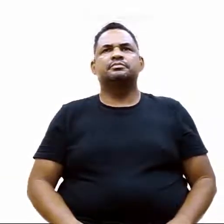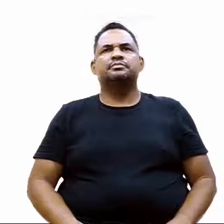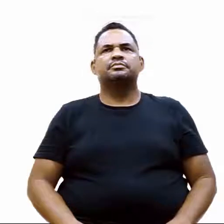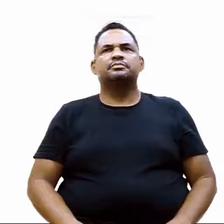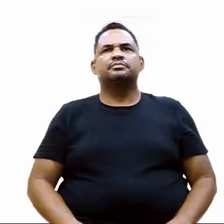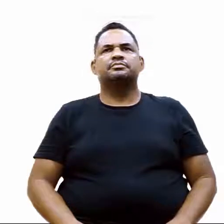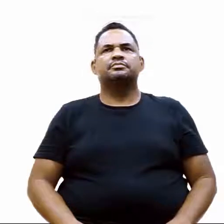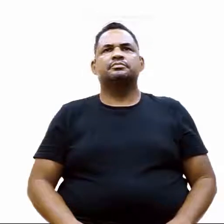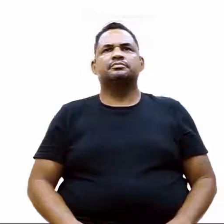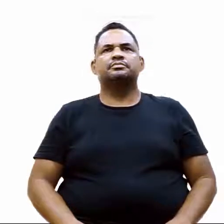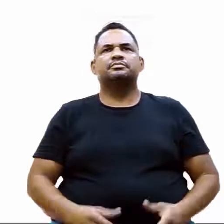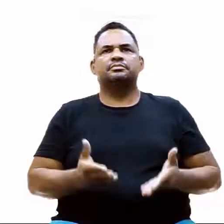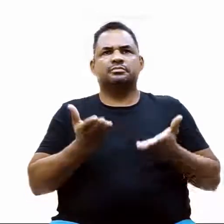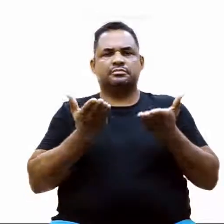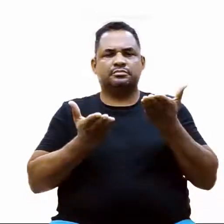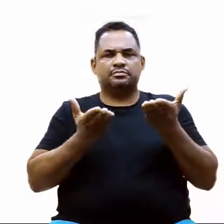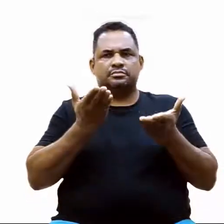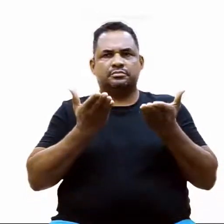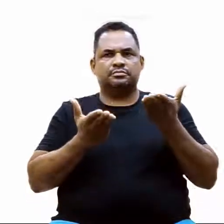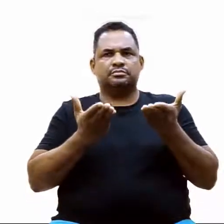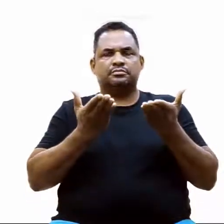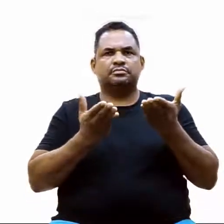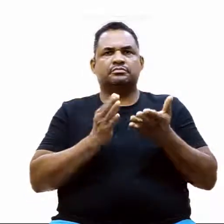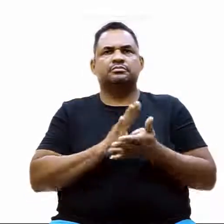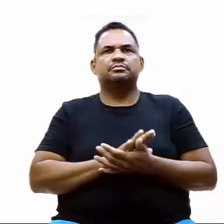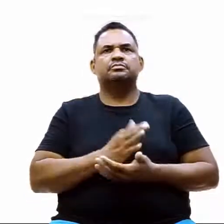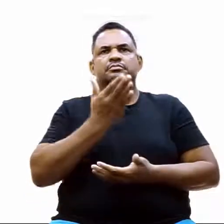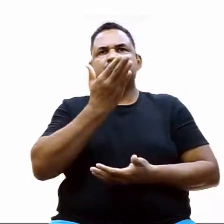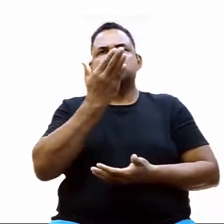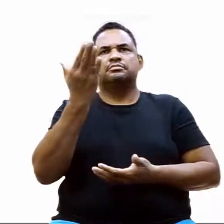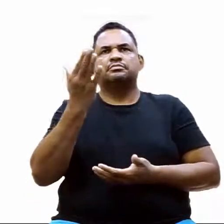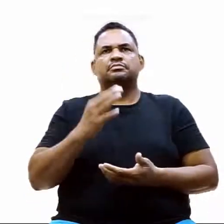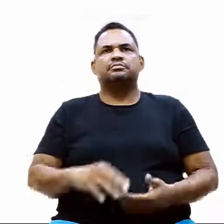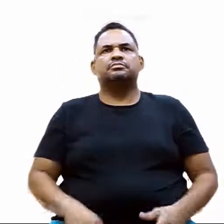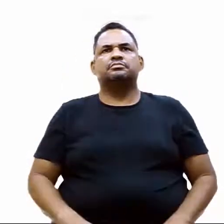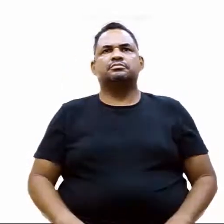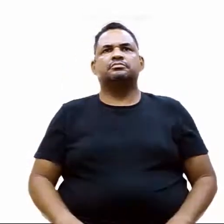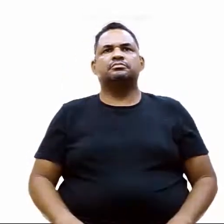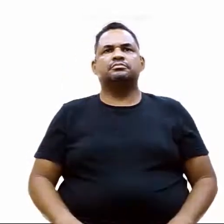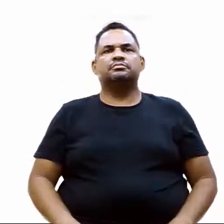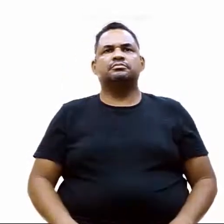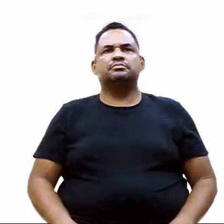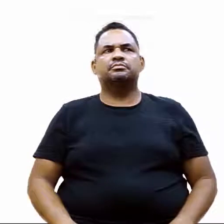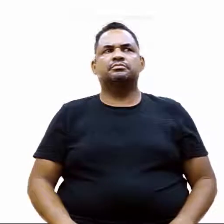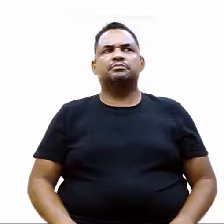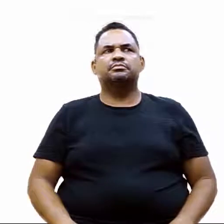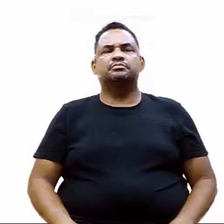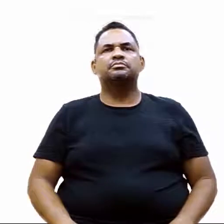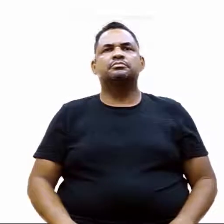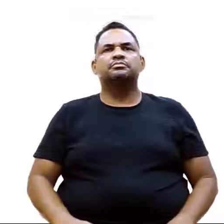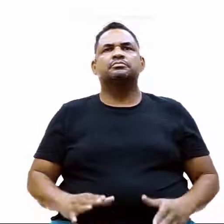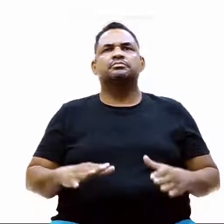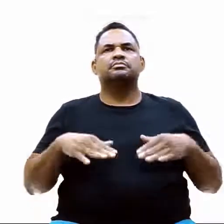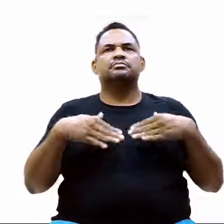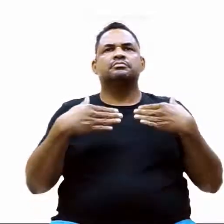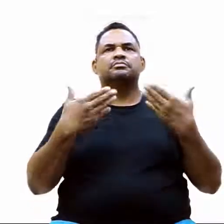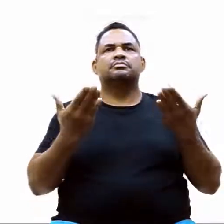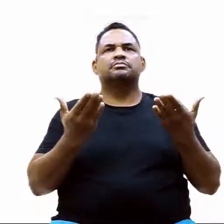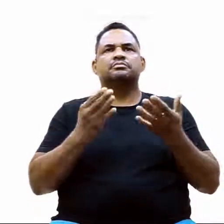a balança, né? Colocando a balança em evidência, porque quando se trata de